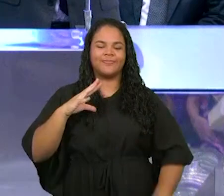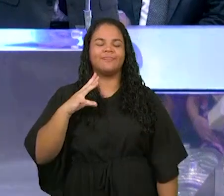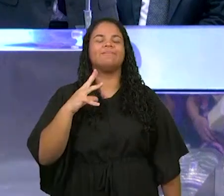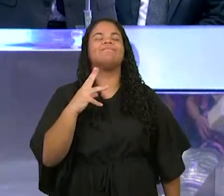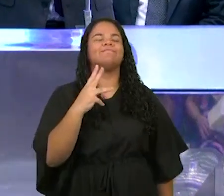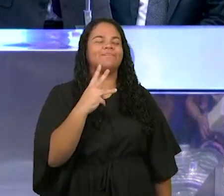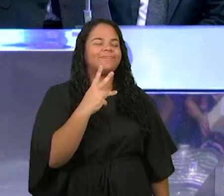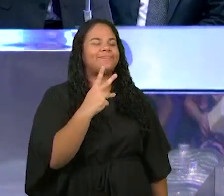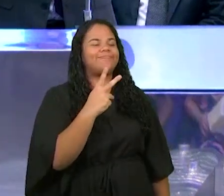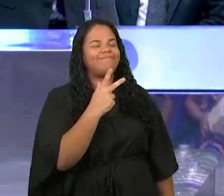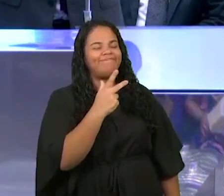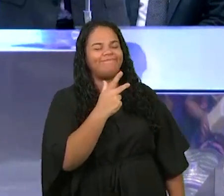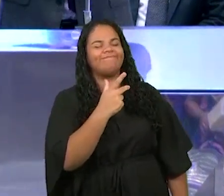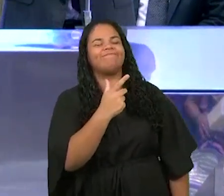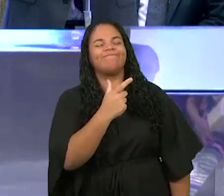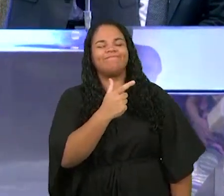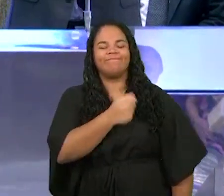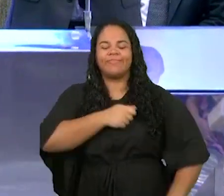ele